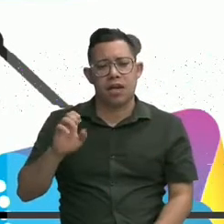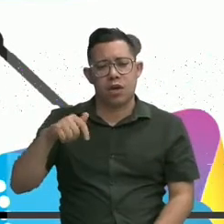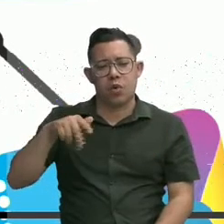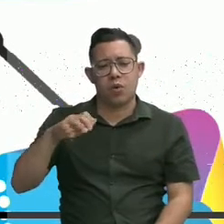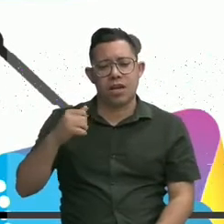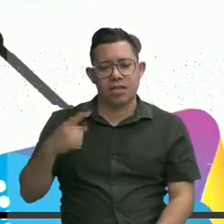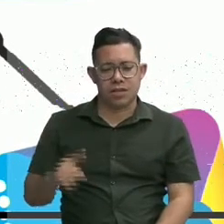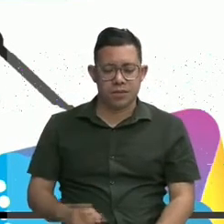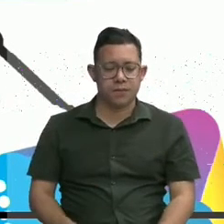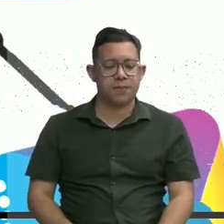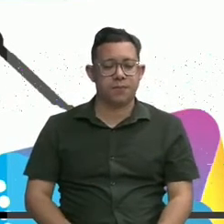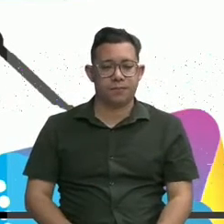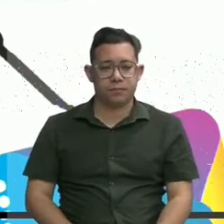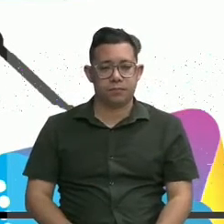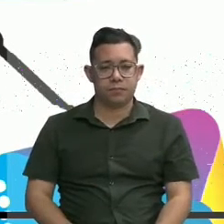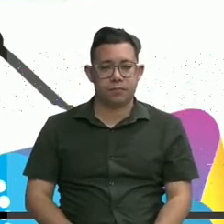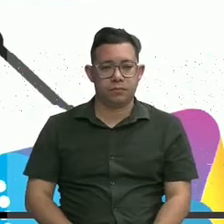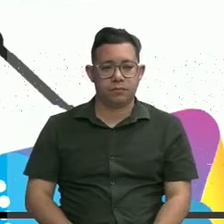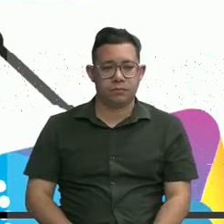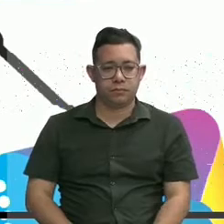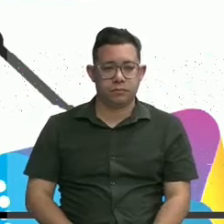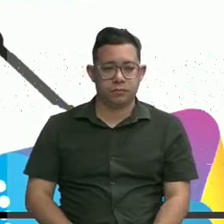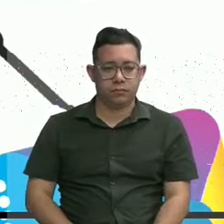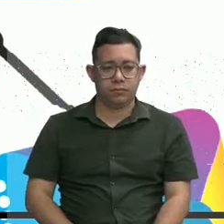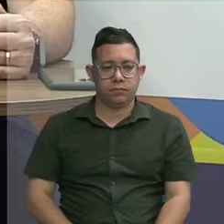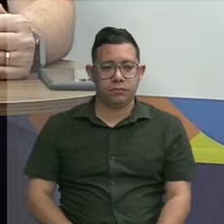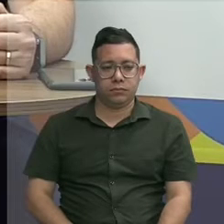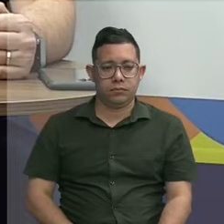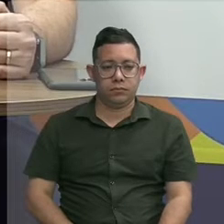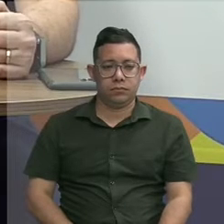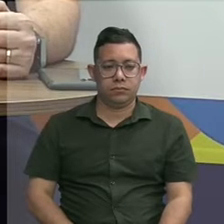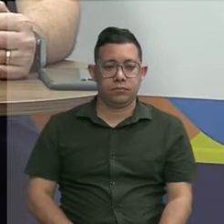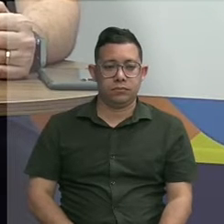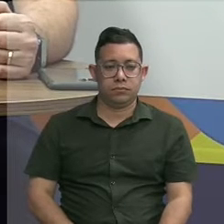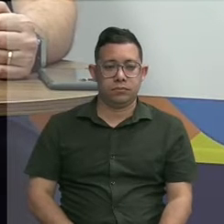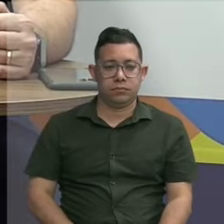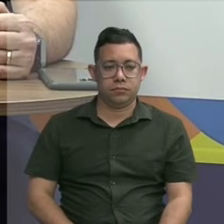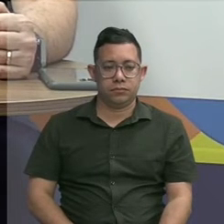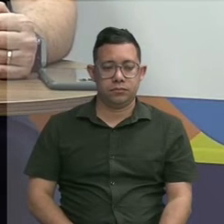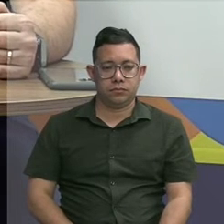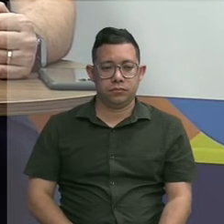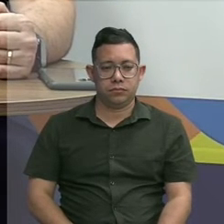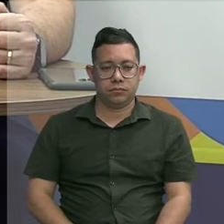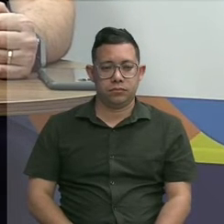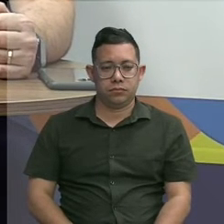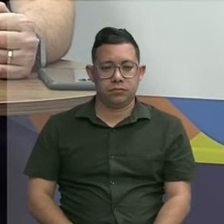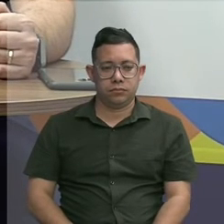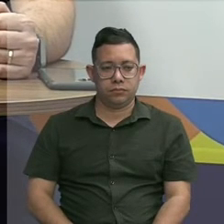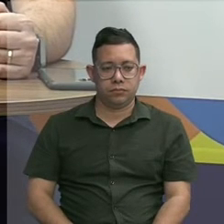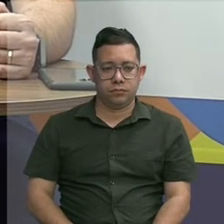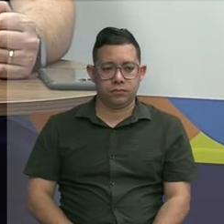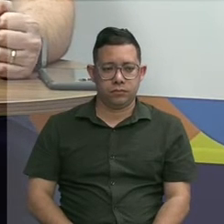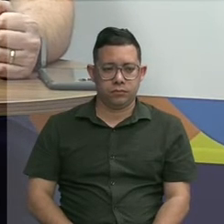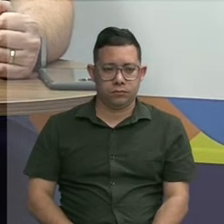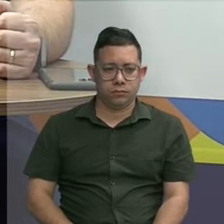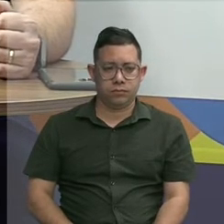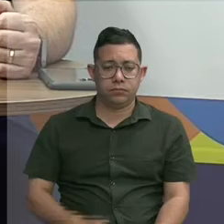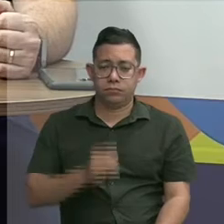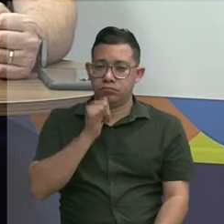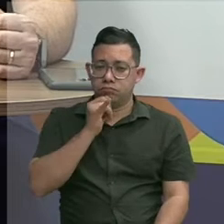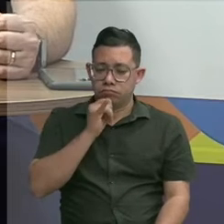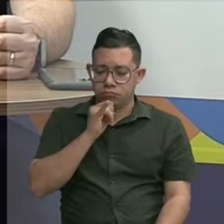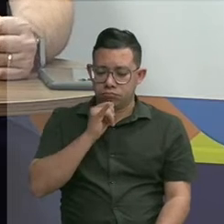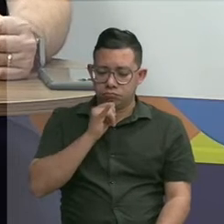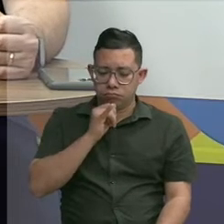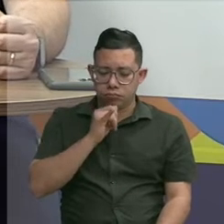grau então reparem que ela é um exemplo de equação do segundo grau com uma incógnita tá bom esse foi um